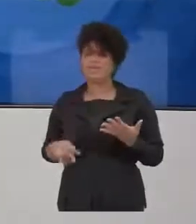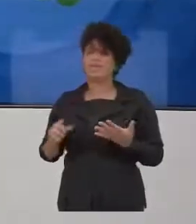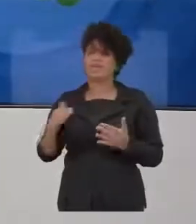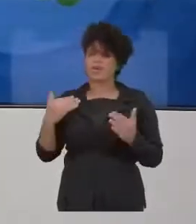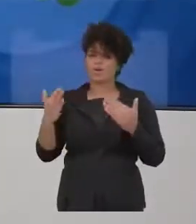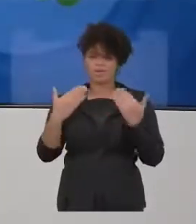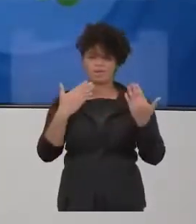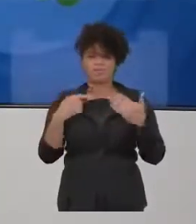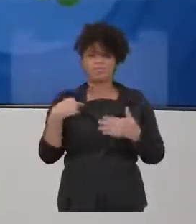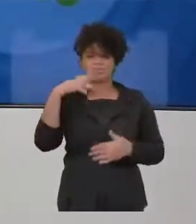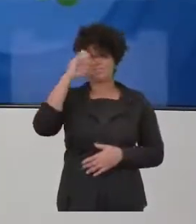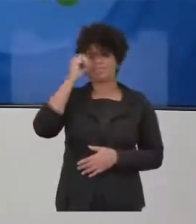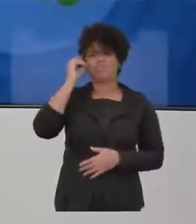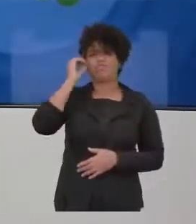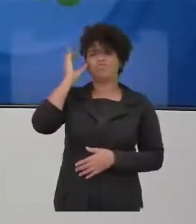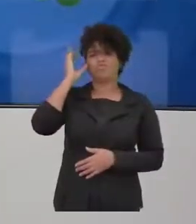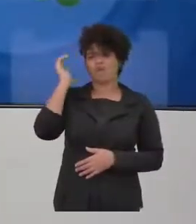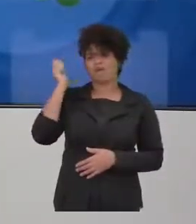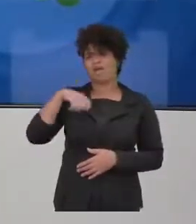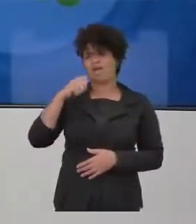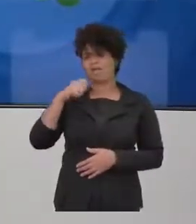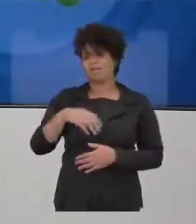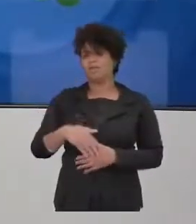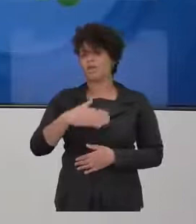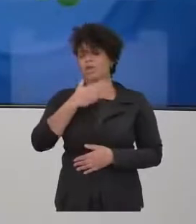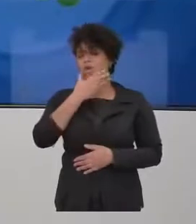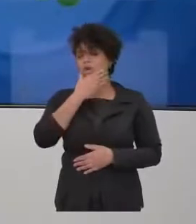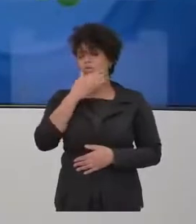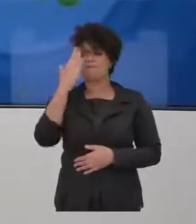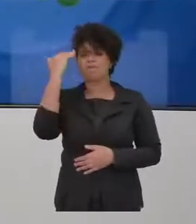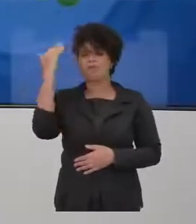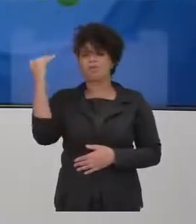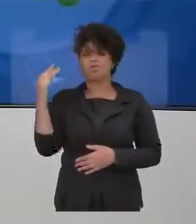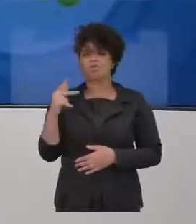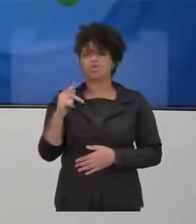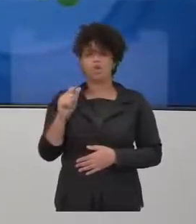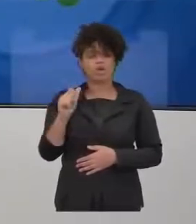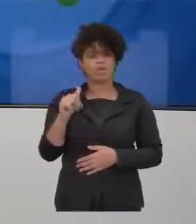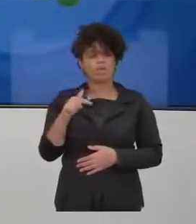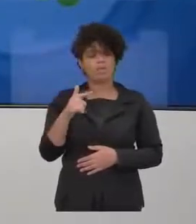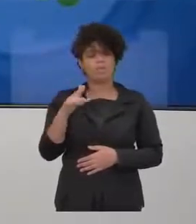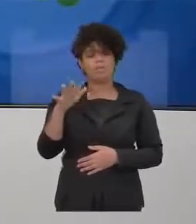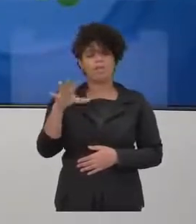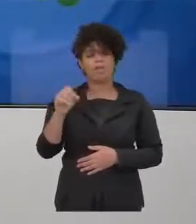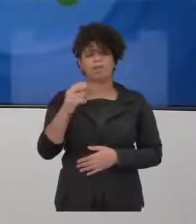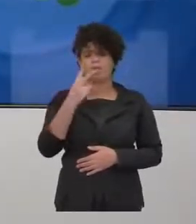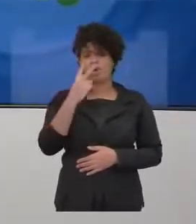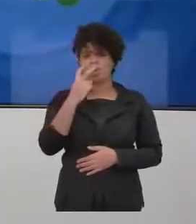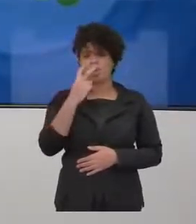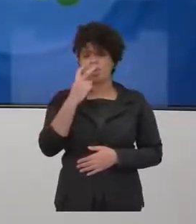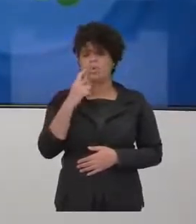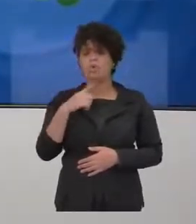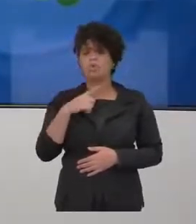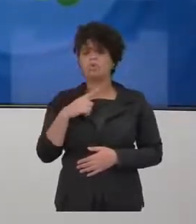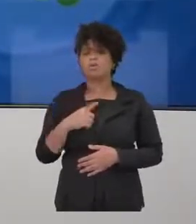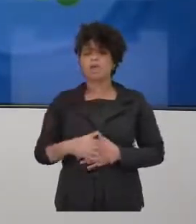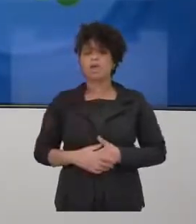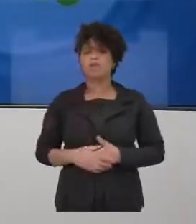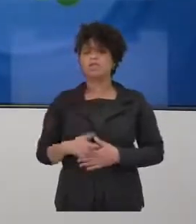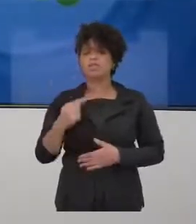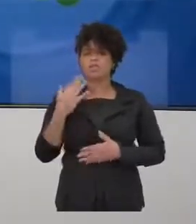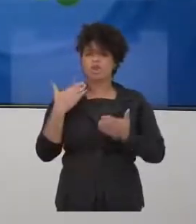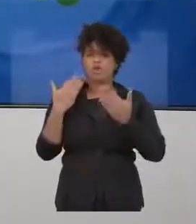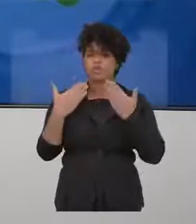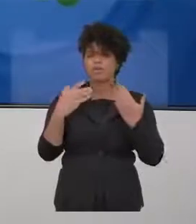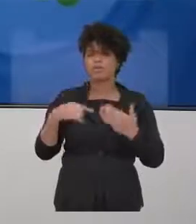a gente aprende. O Platão, ele ensinava por diálogos, né? Então os diálogos de Platão, porque é conversando que a